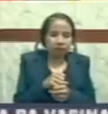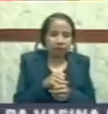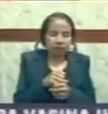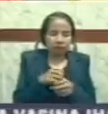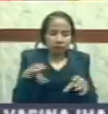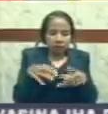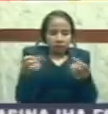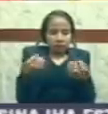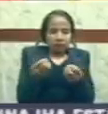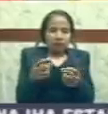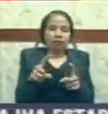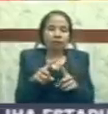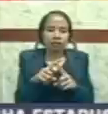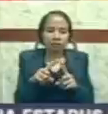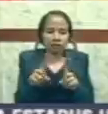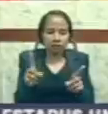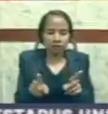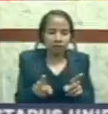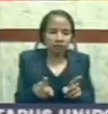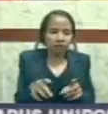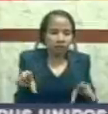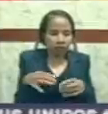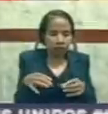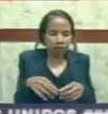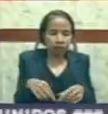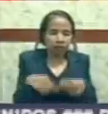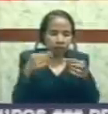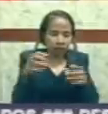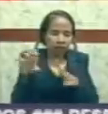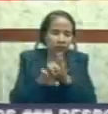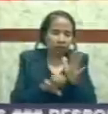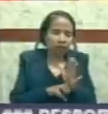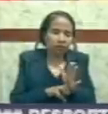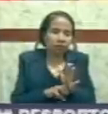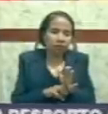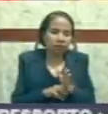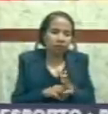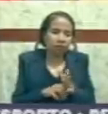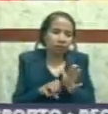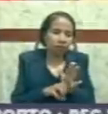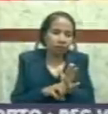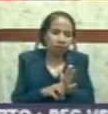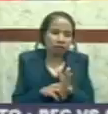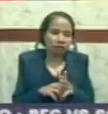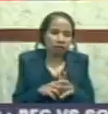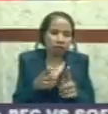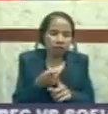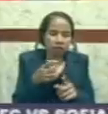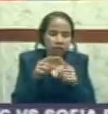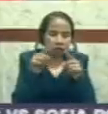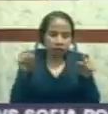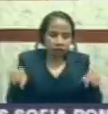peso do Estado. Não é mesmo buscar receitas, mas não foram peso do Estado. Eu vou dar um exemplo, a tabela 2, não é mesmo que o senhor ministro